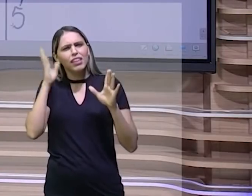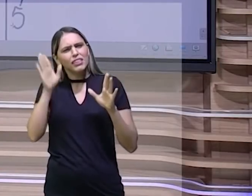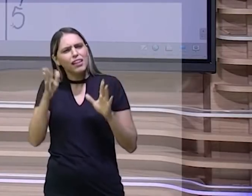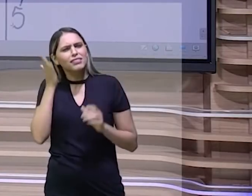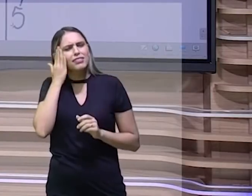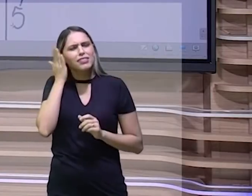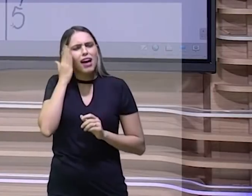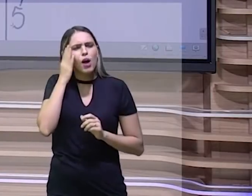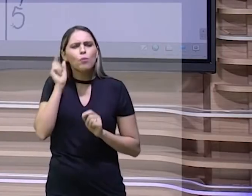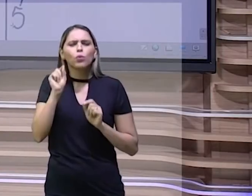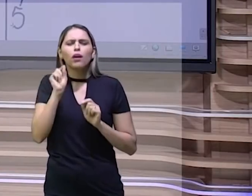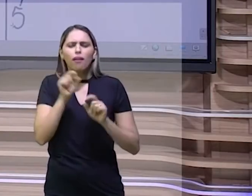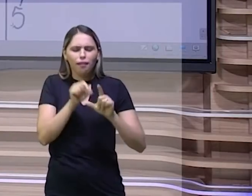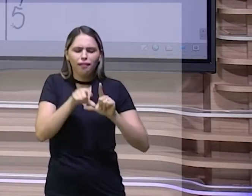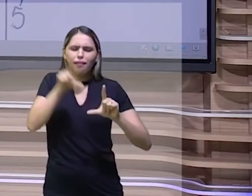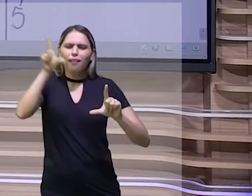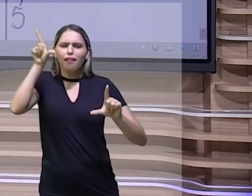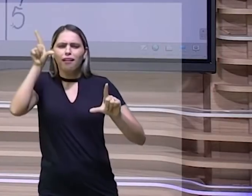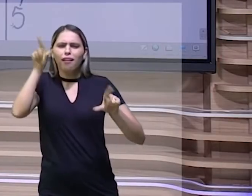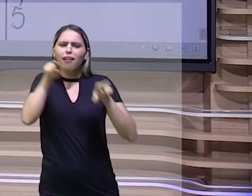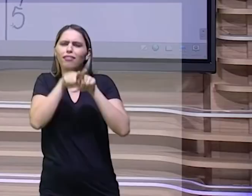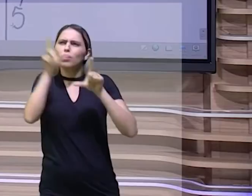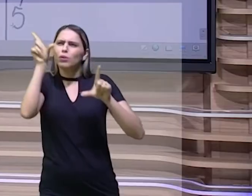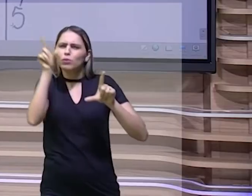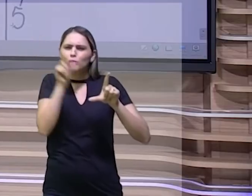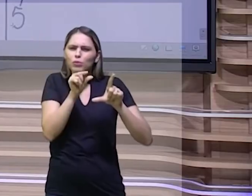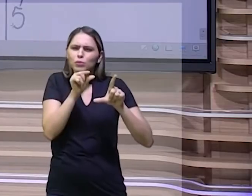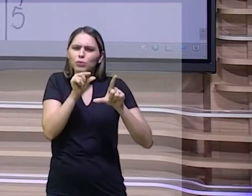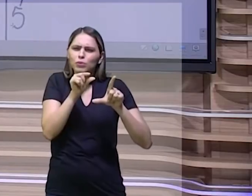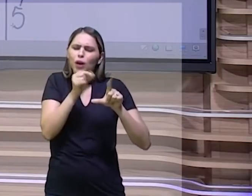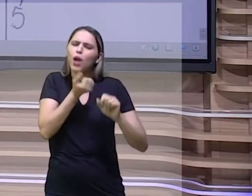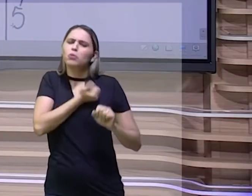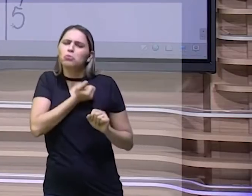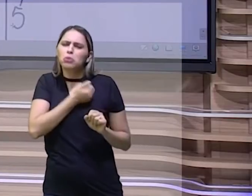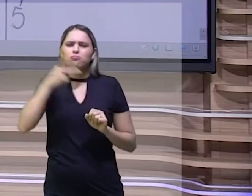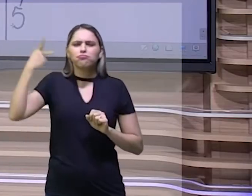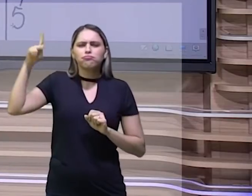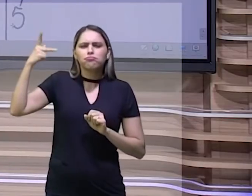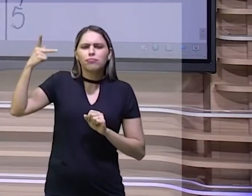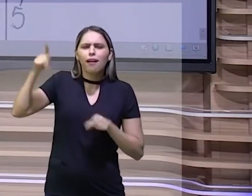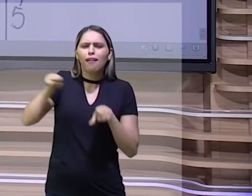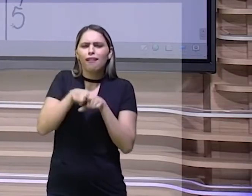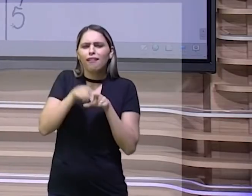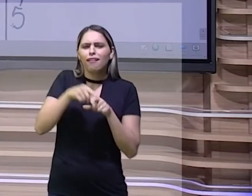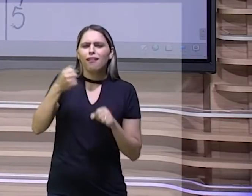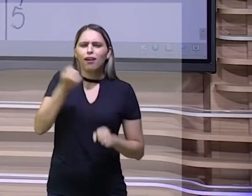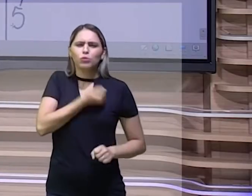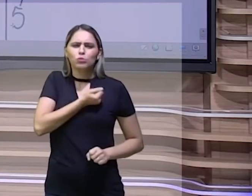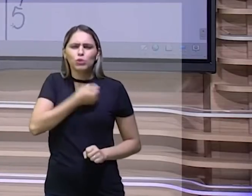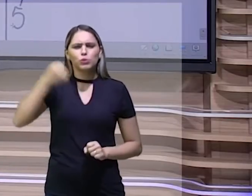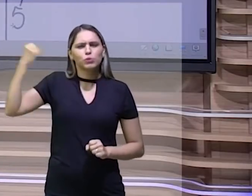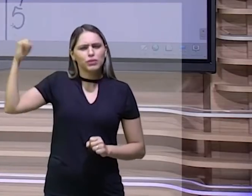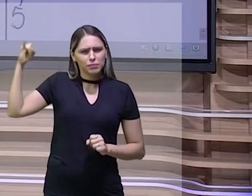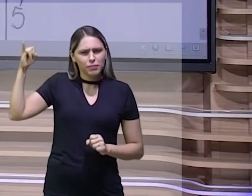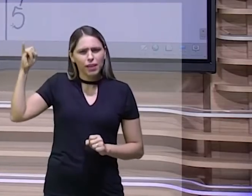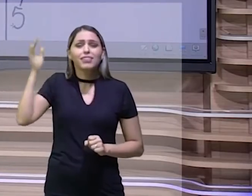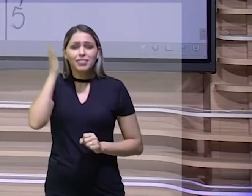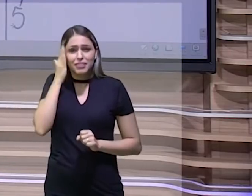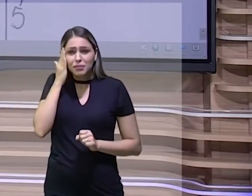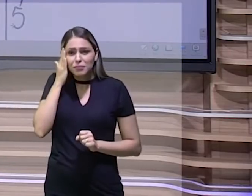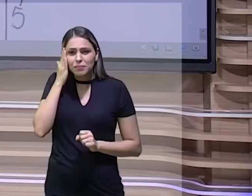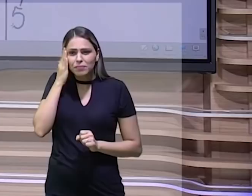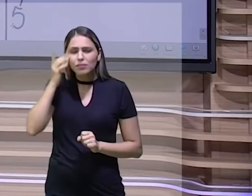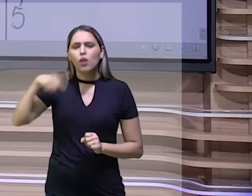ordem crescente, decrescente? Números pares, números ímpares, é isso que